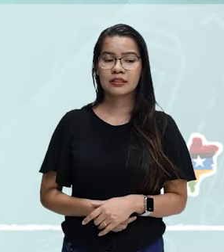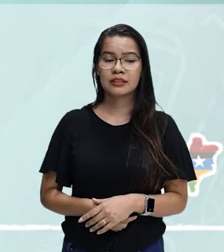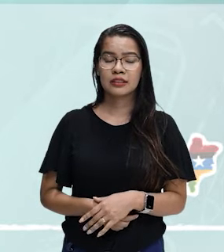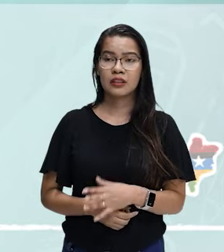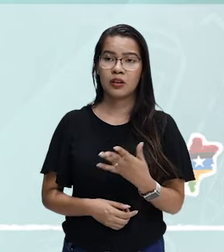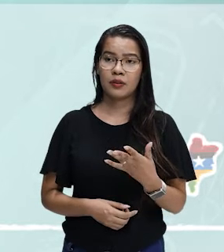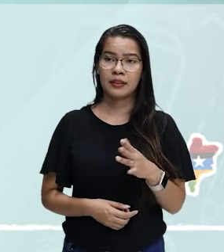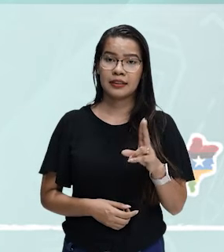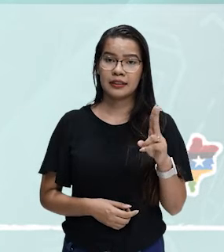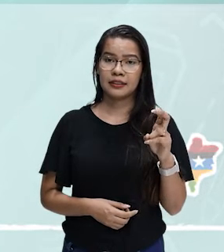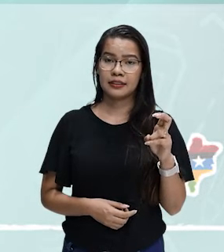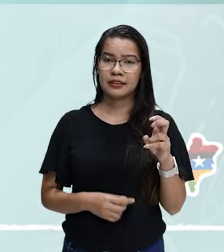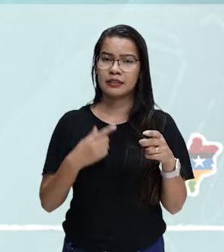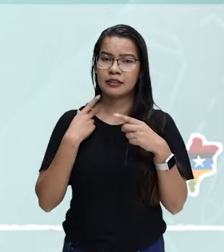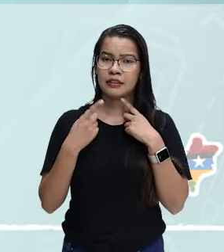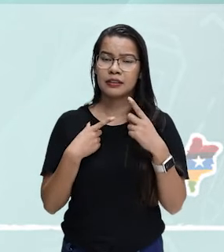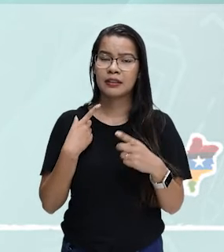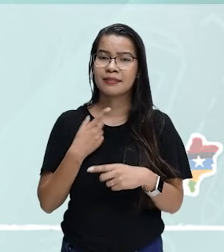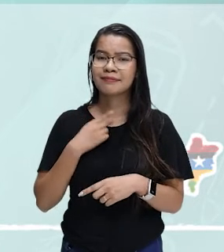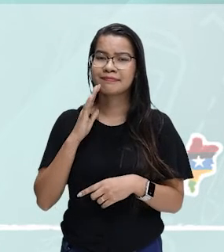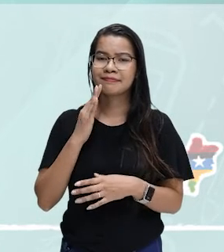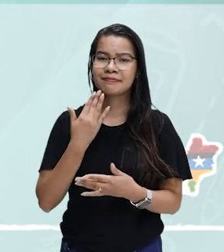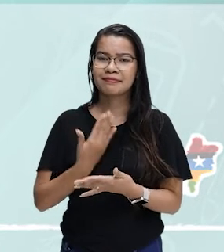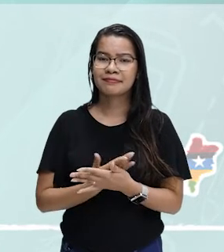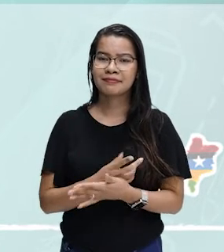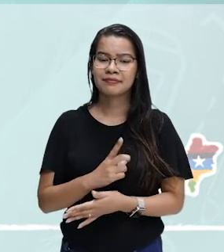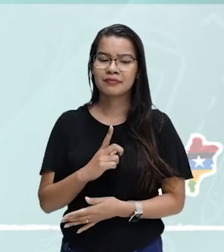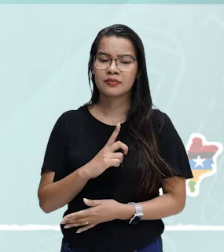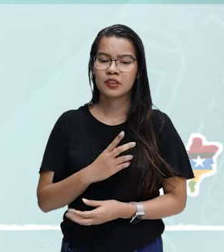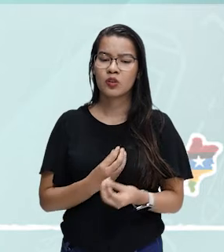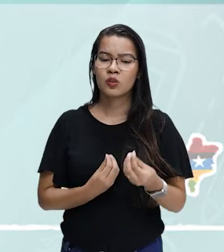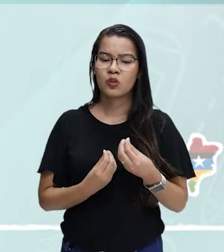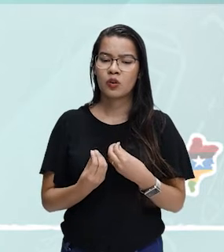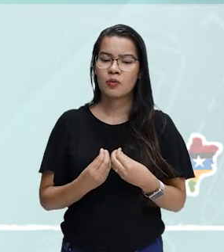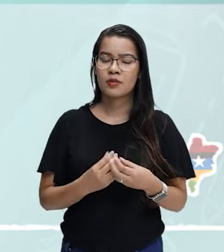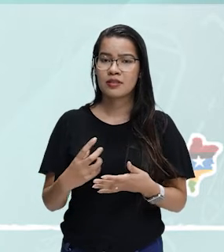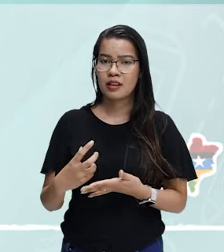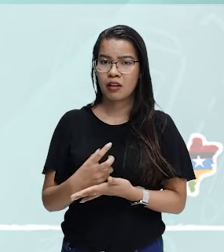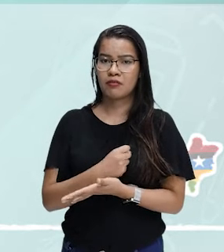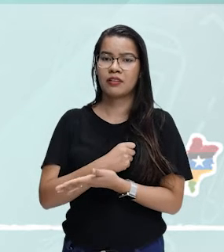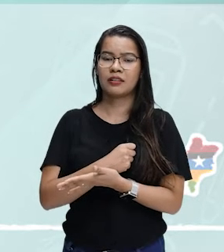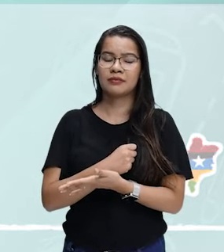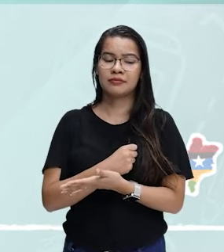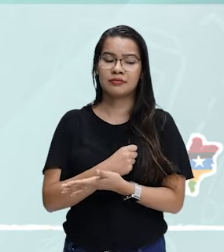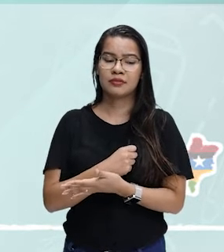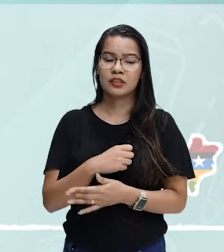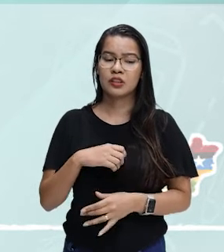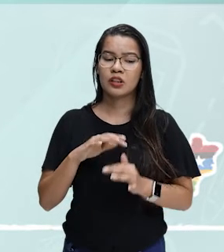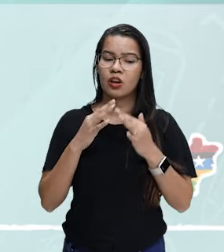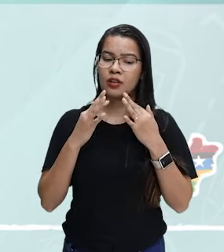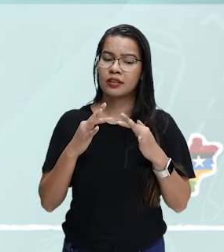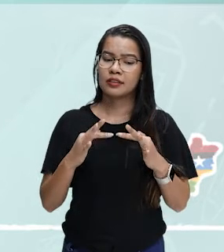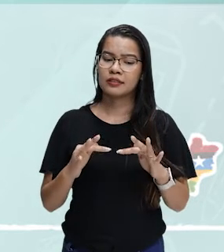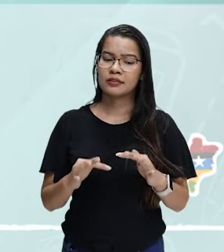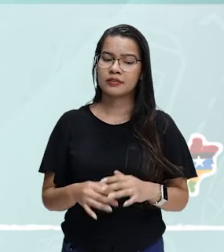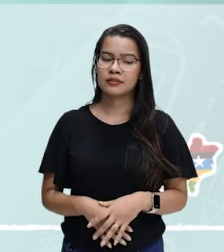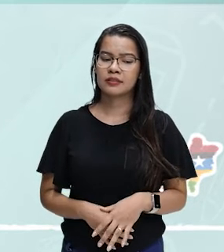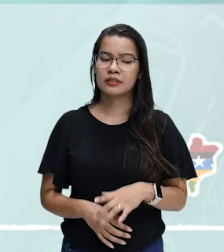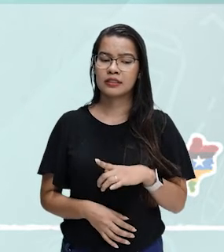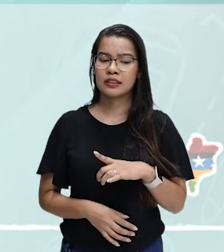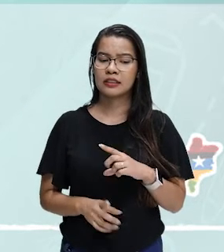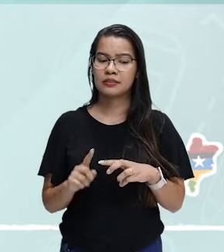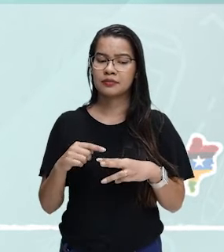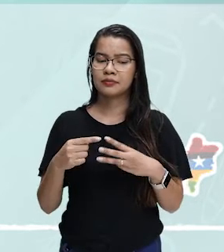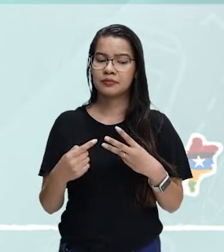Quinta questão. Ninguém mais acreditava que ainda houvesse meios de salvá-lo. Nesse período, 3